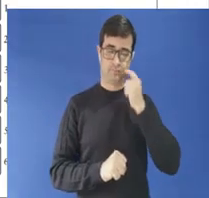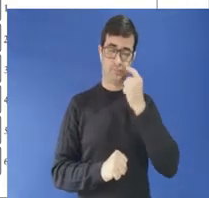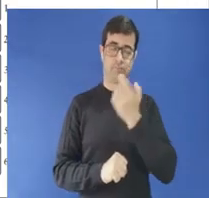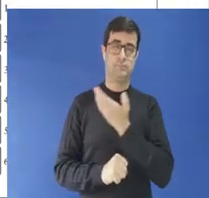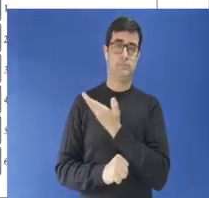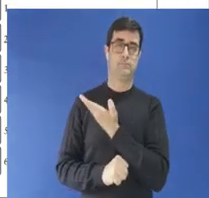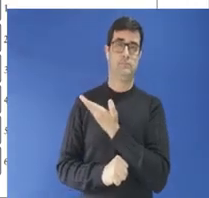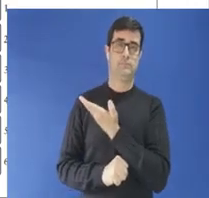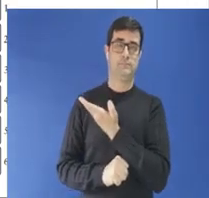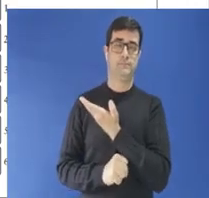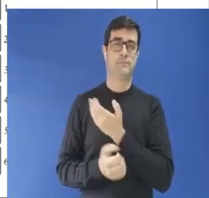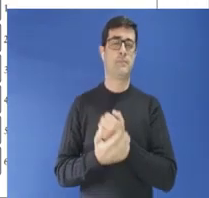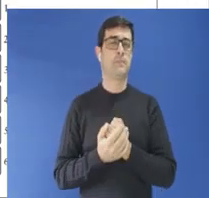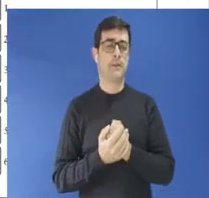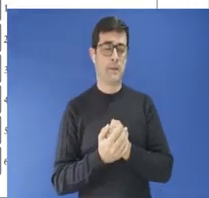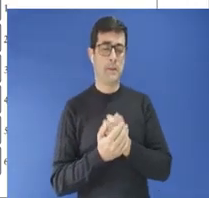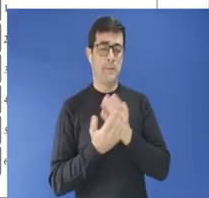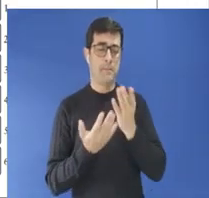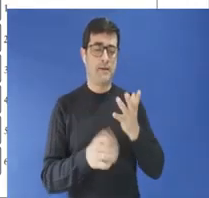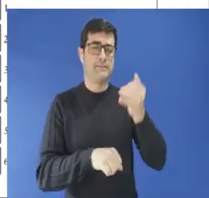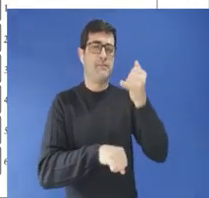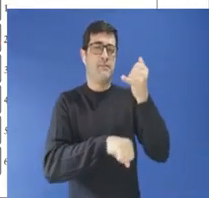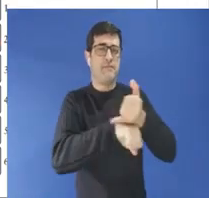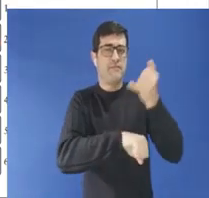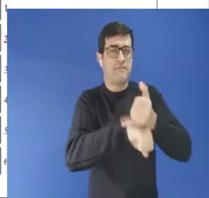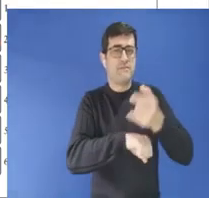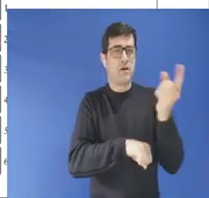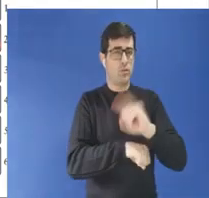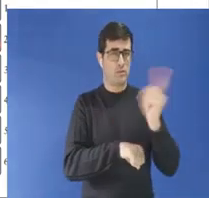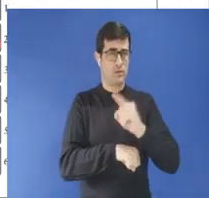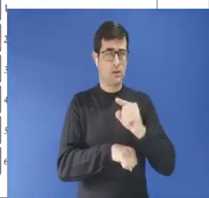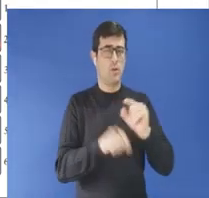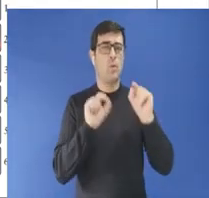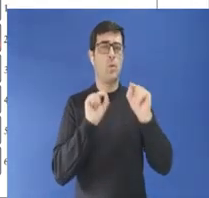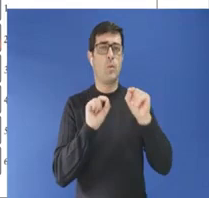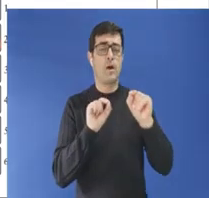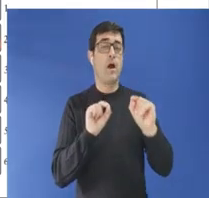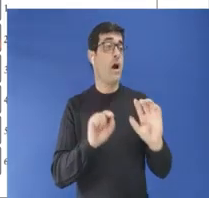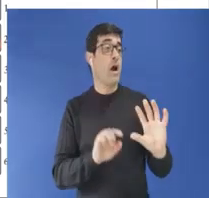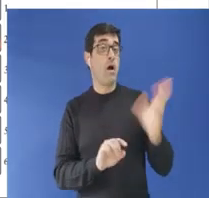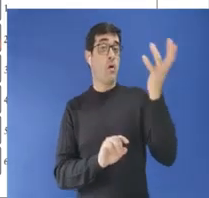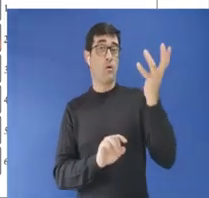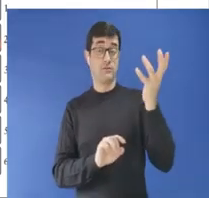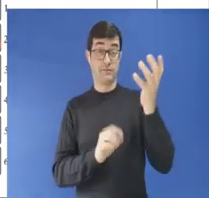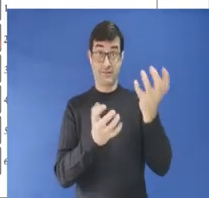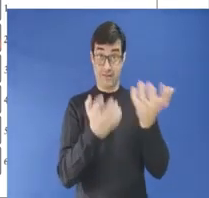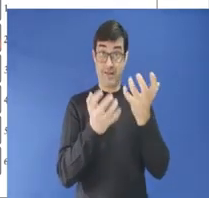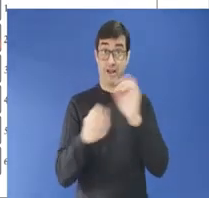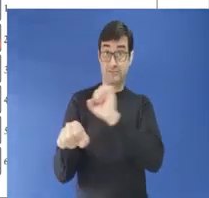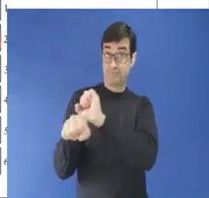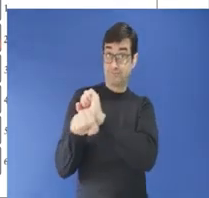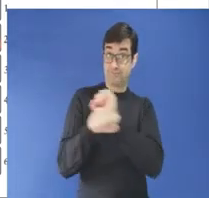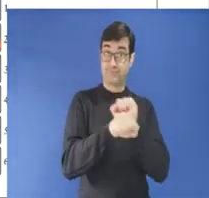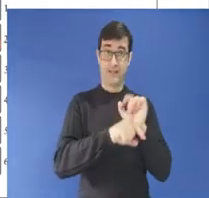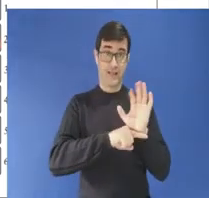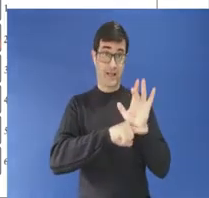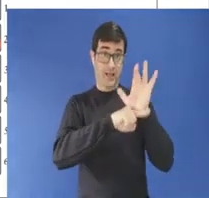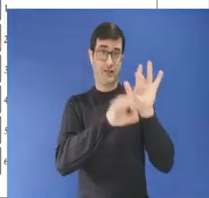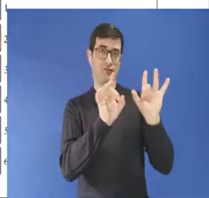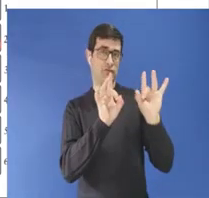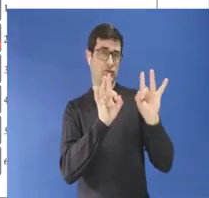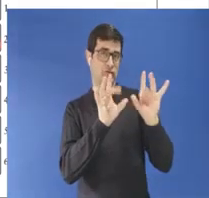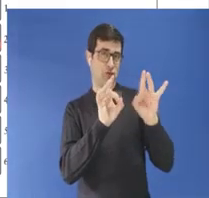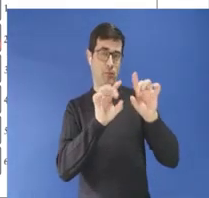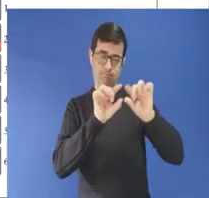Eles vão tender a adquirir a estabilidade do gás nobre do seu período. Lembram que os metais tendem a adquirir